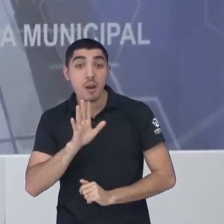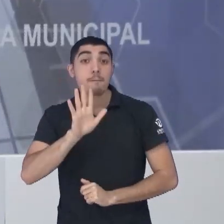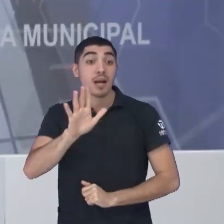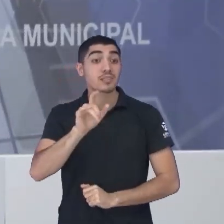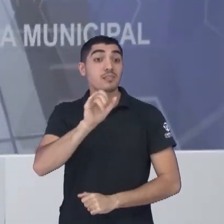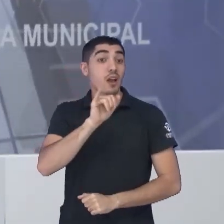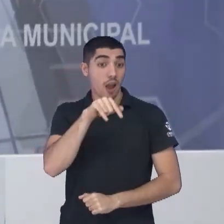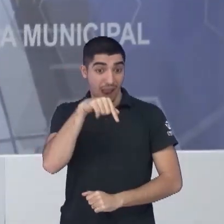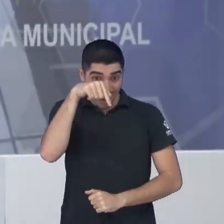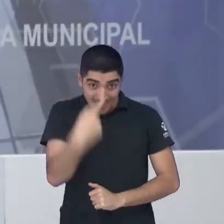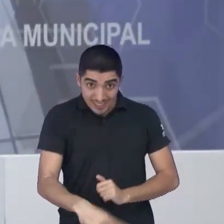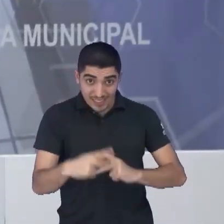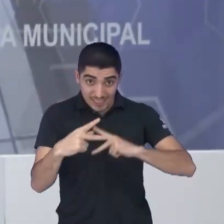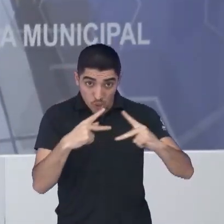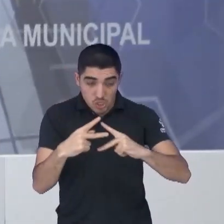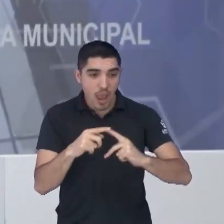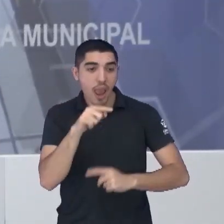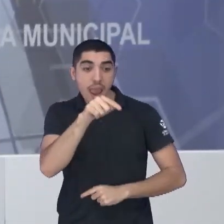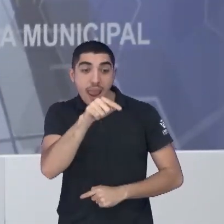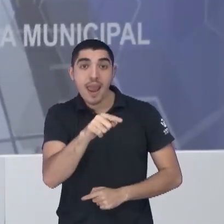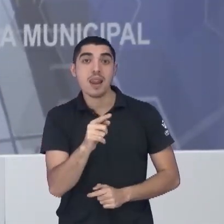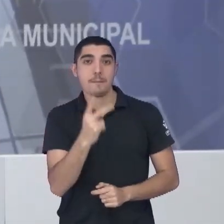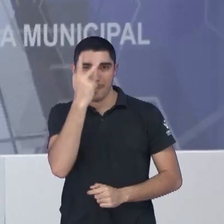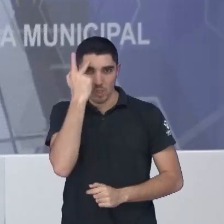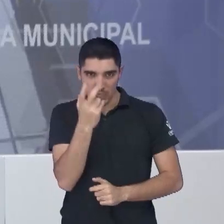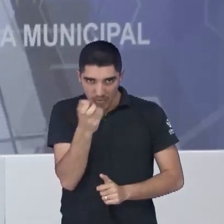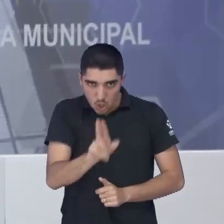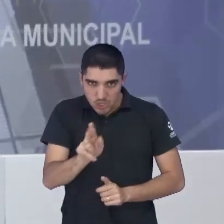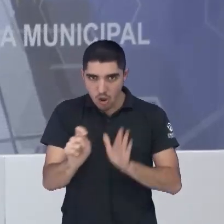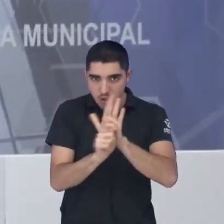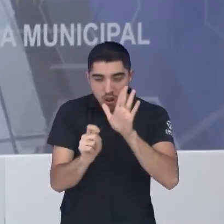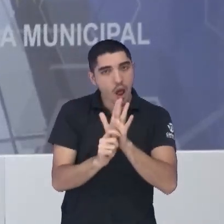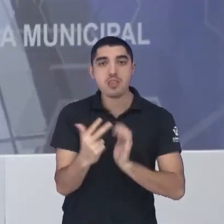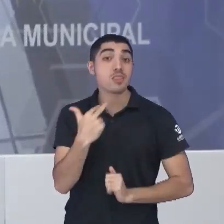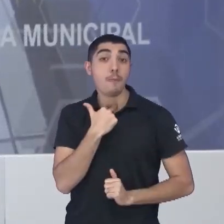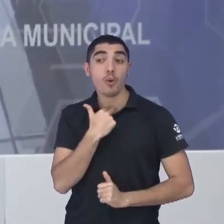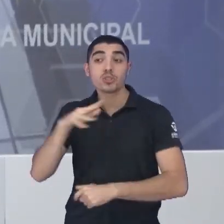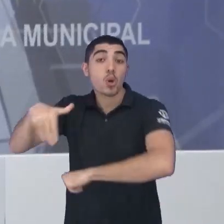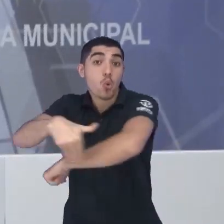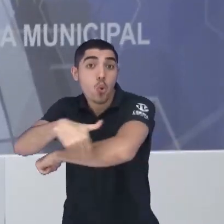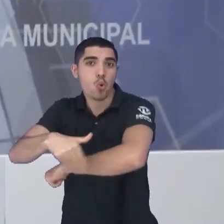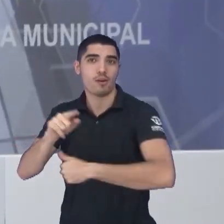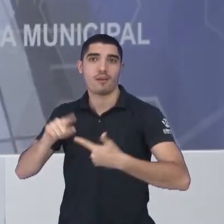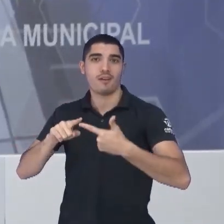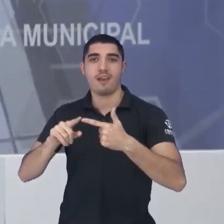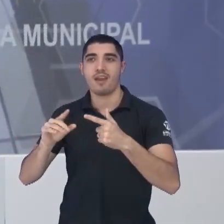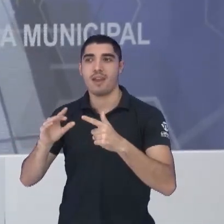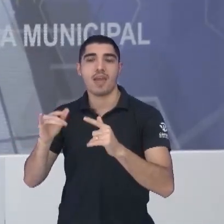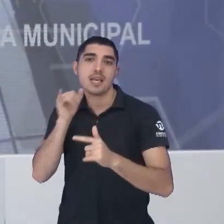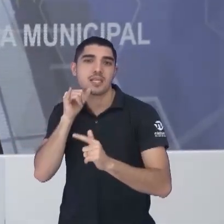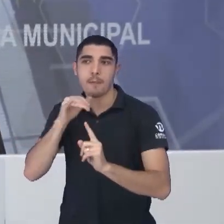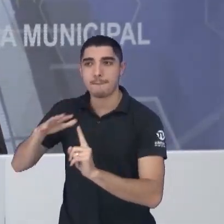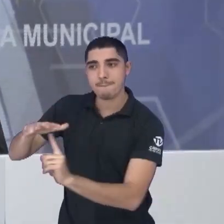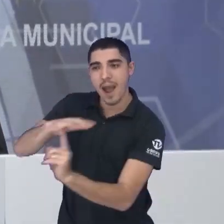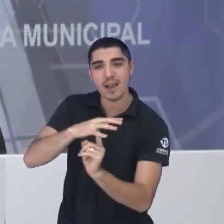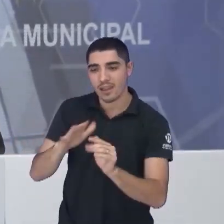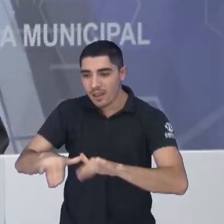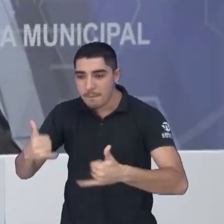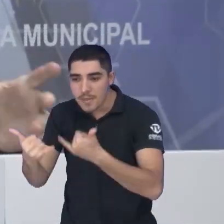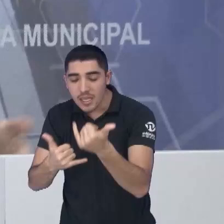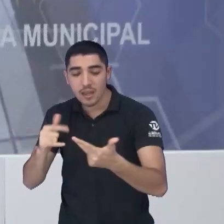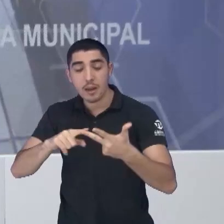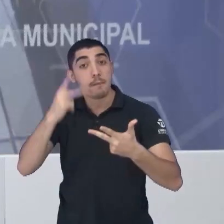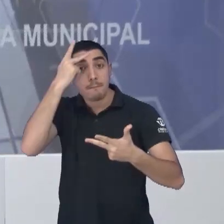uma família, numa praça com uma criança, num parquinho onde tem famílias, pessoas trabalhando,